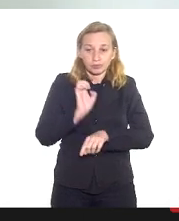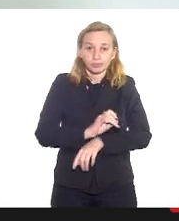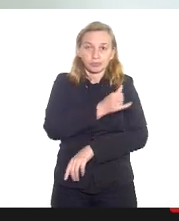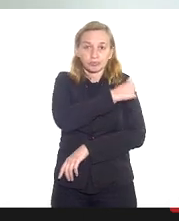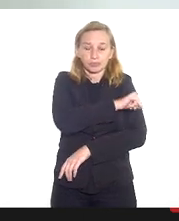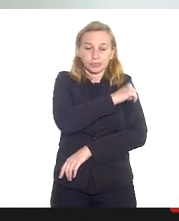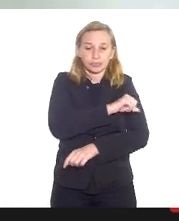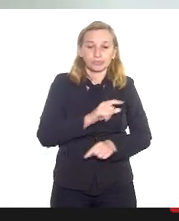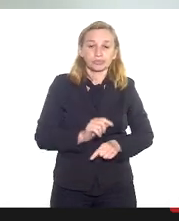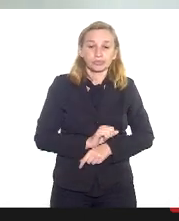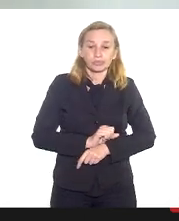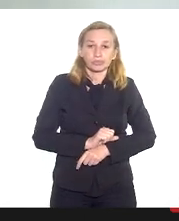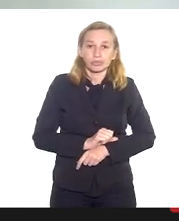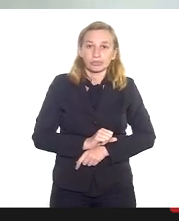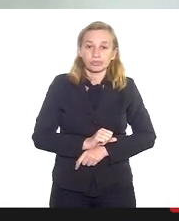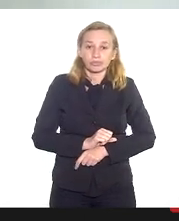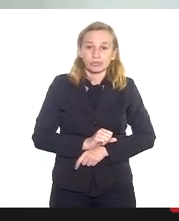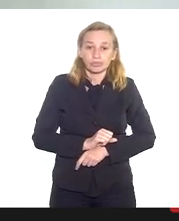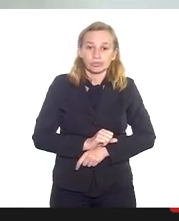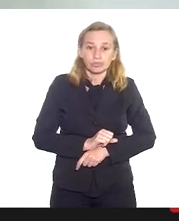Janeiro, ele também não tem